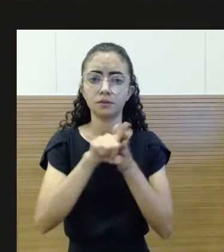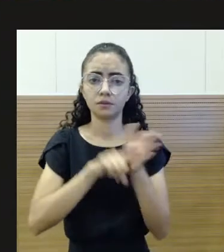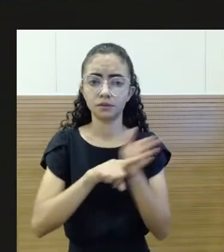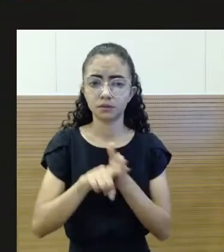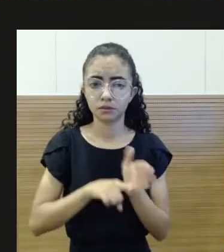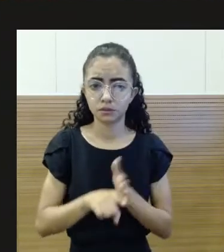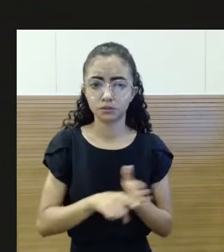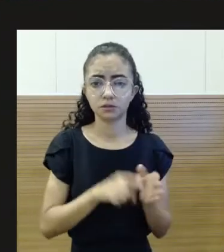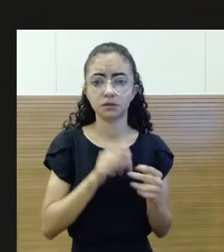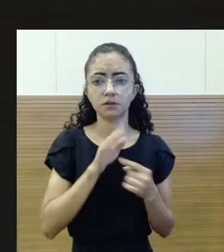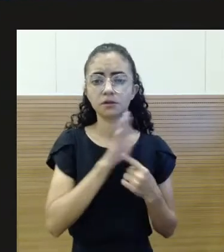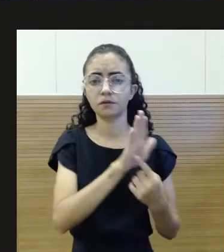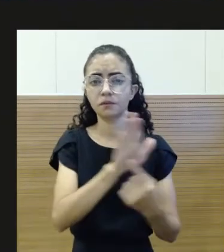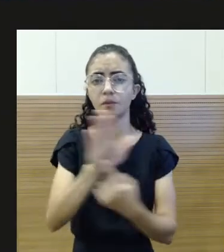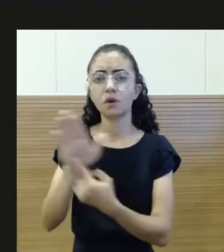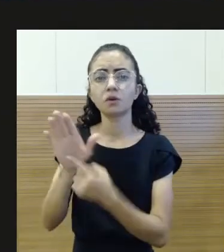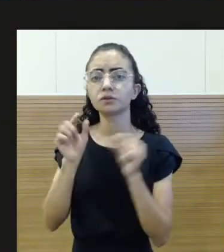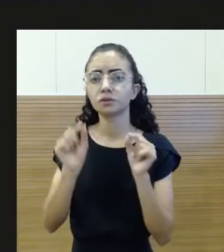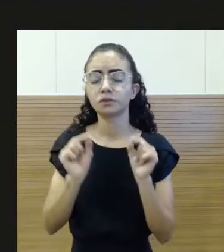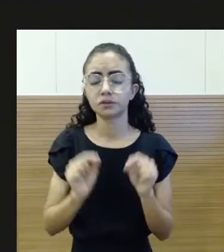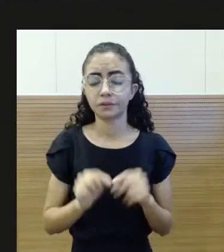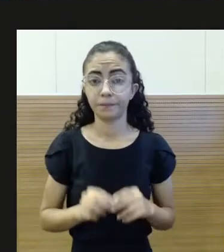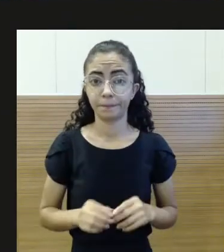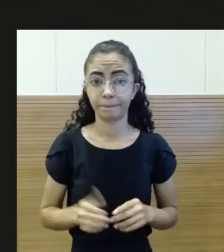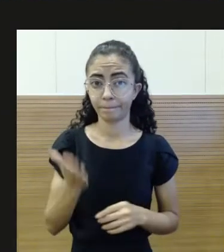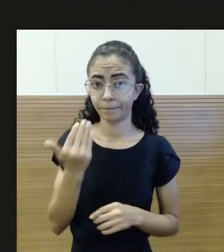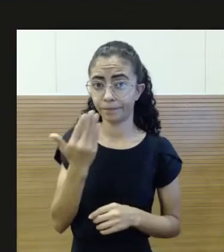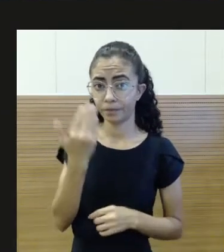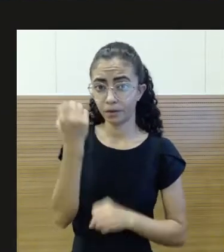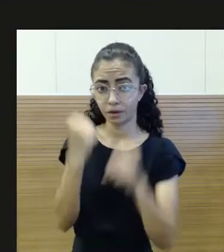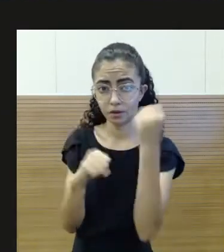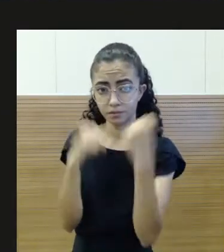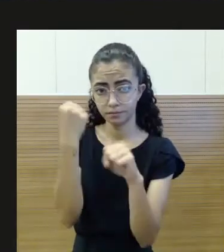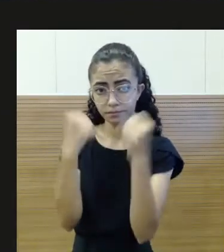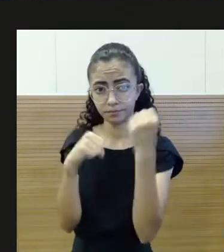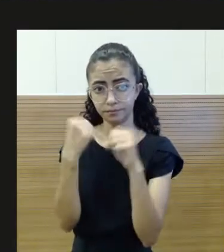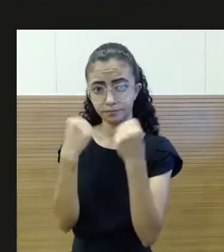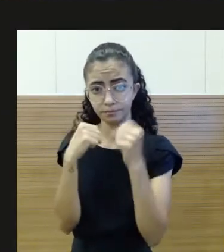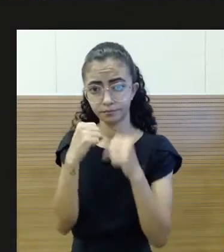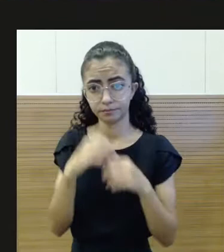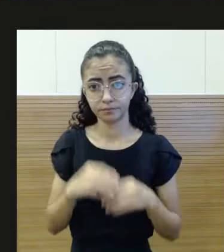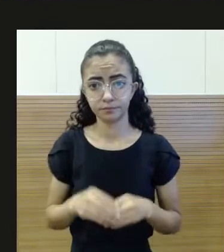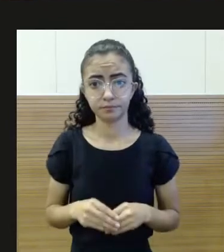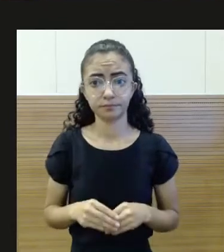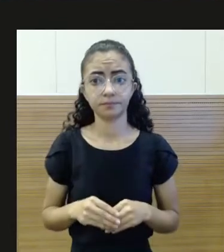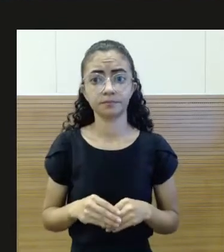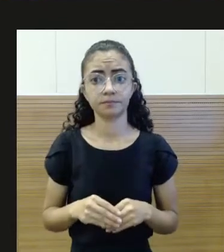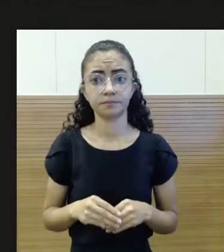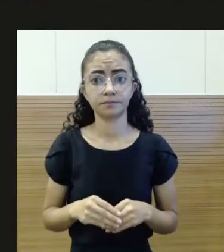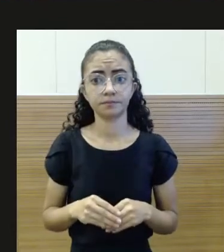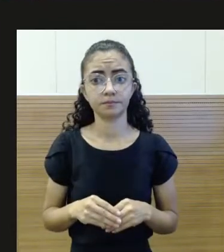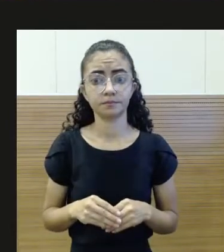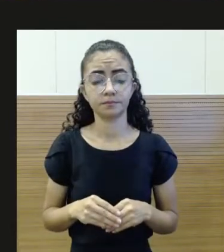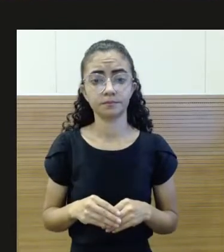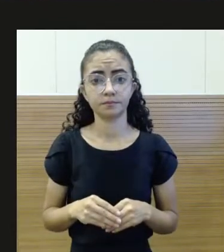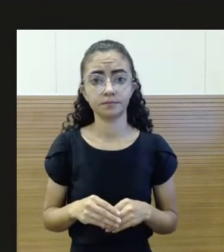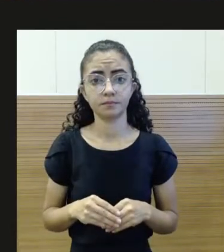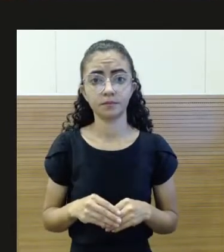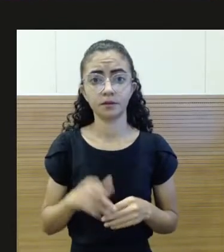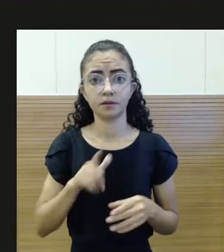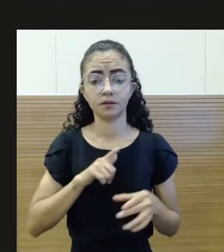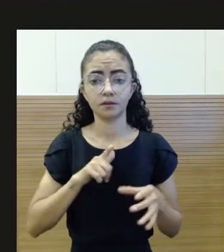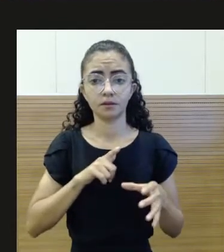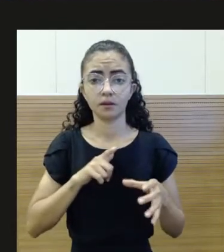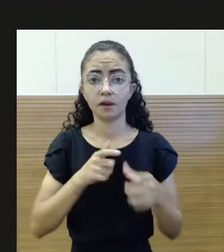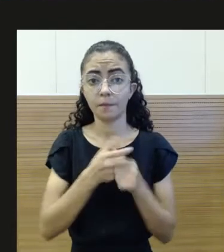essa relação. O que elas mostram para a gente? Que o consumo de alimentos ultraprocessados, quando acompanhado, são estudos de corte, em